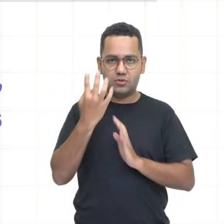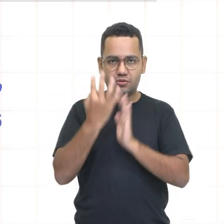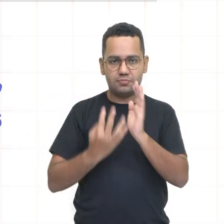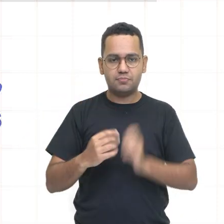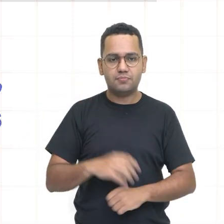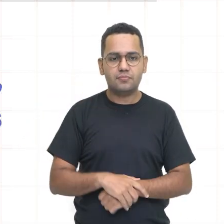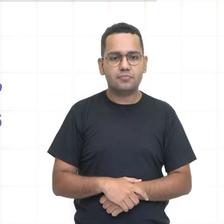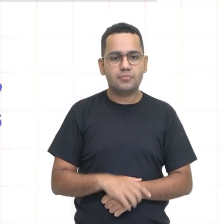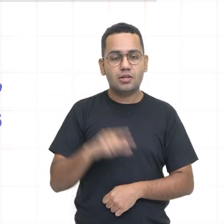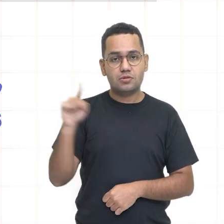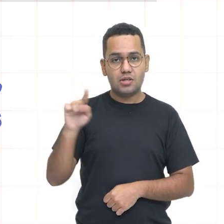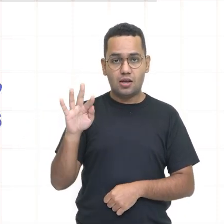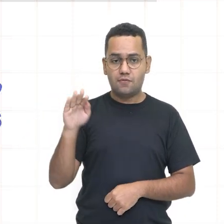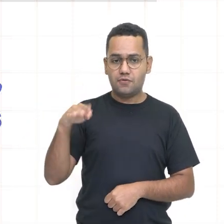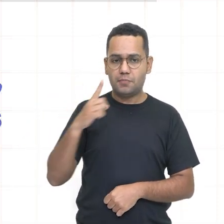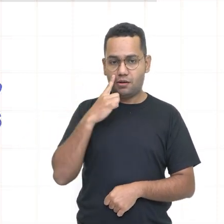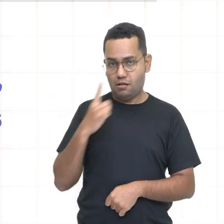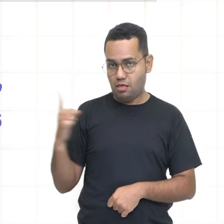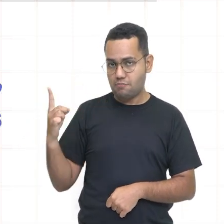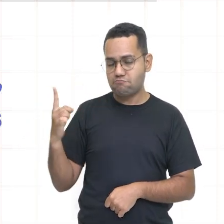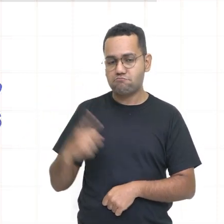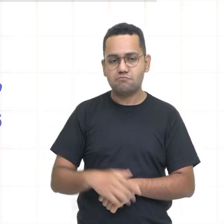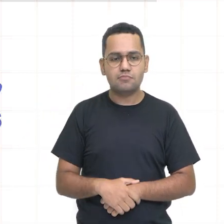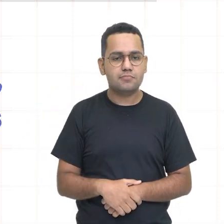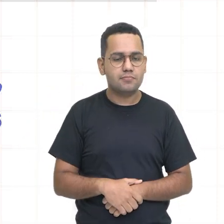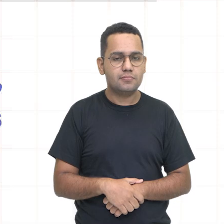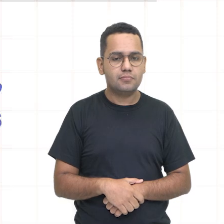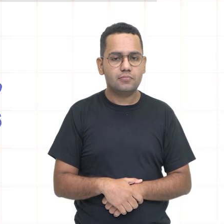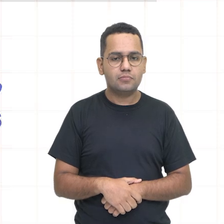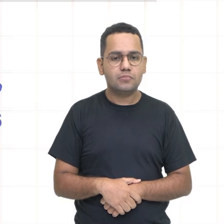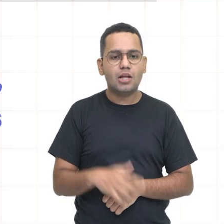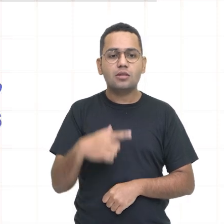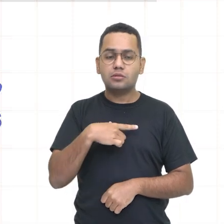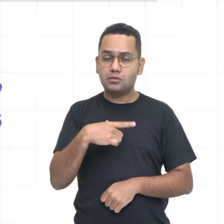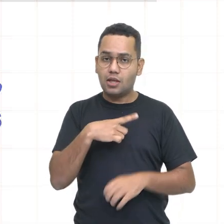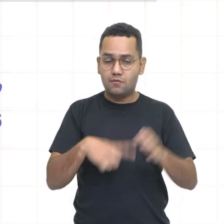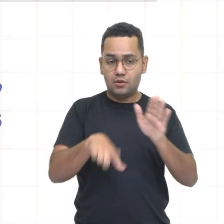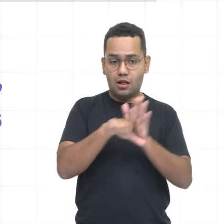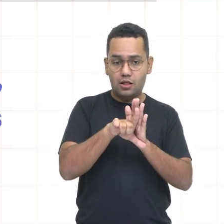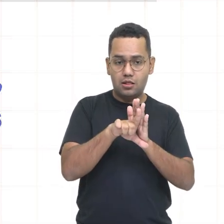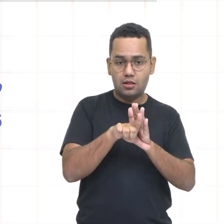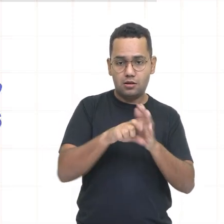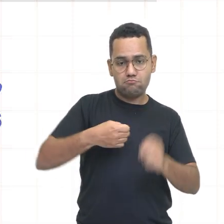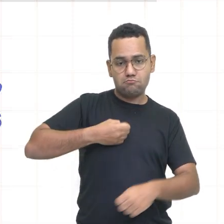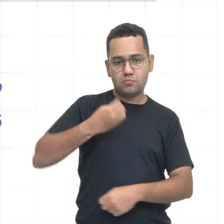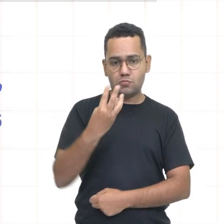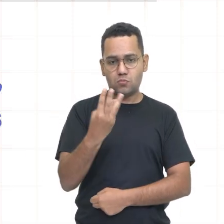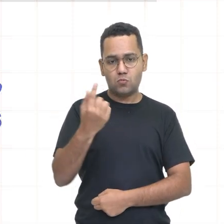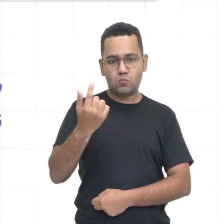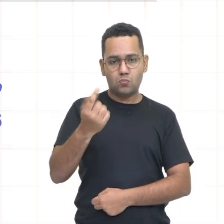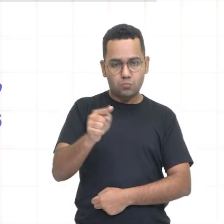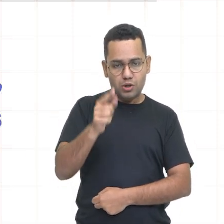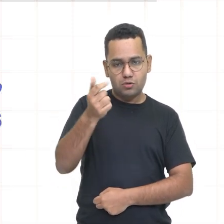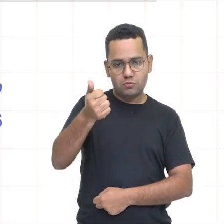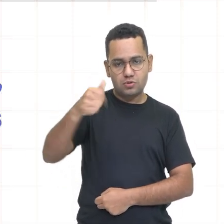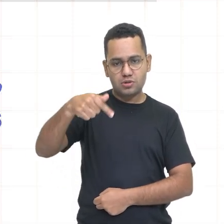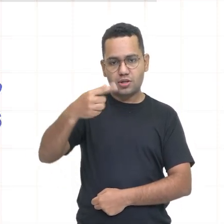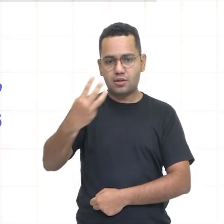gente. A Zona Franca de Manaus, ZFM, saiu do papel mediante a Lei